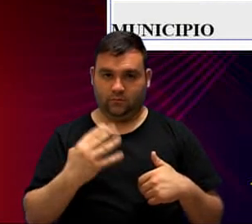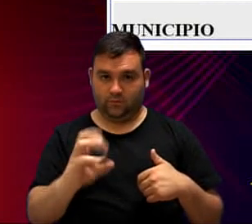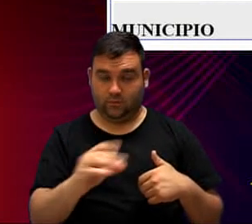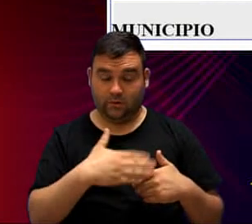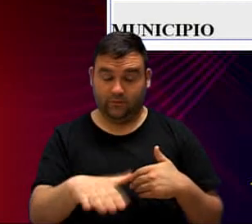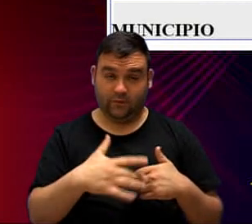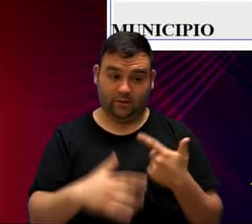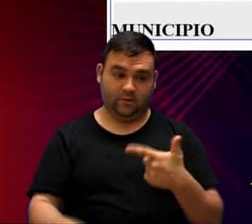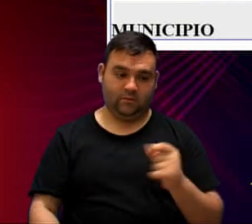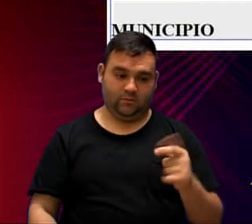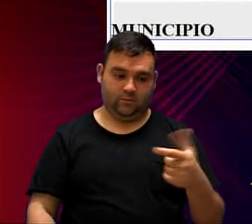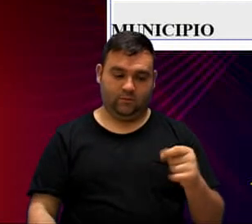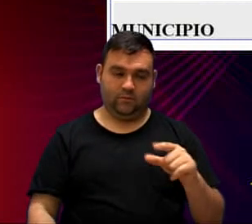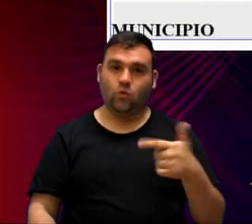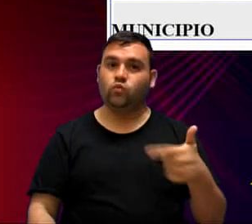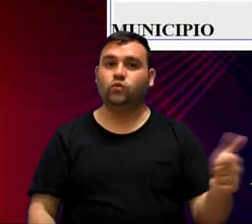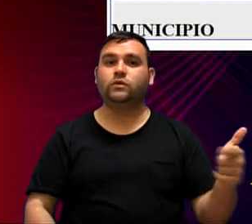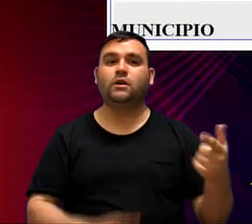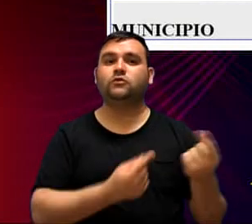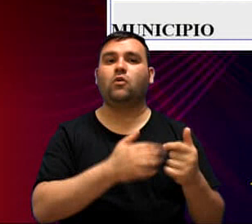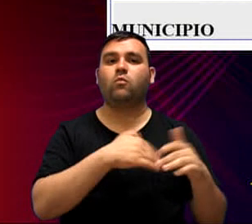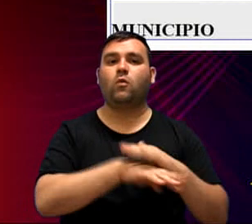R$ 252.759.040, para 2020, sem o caixa único,